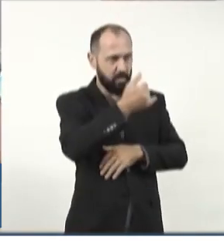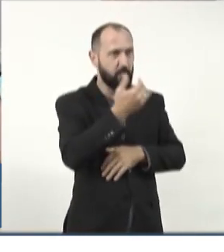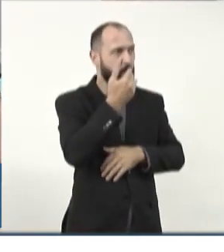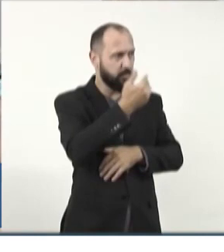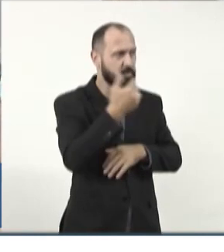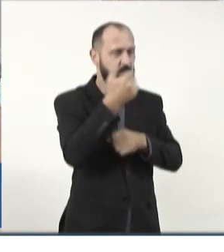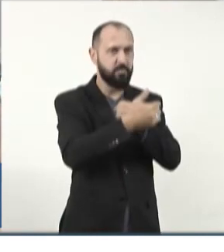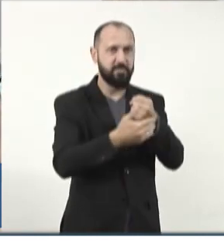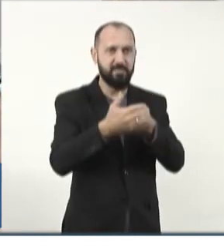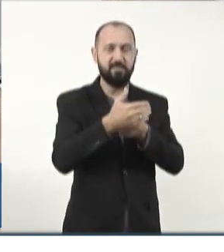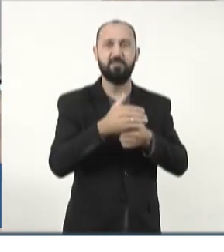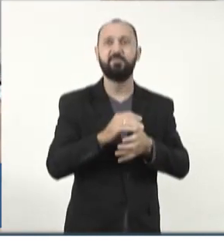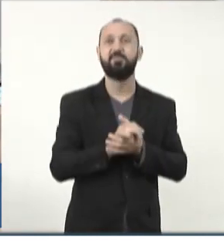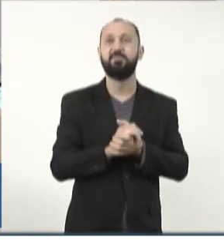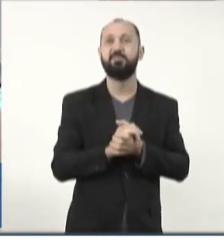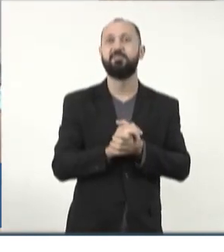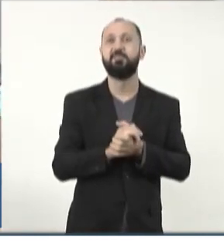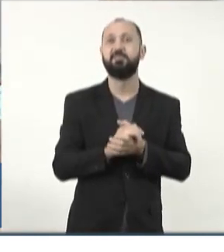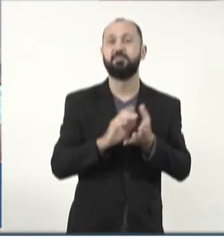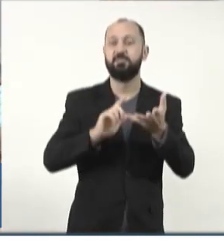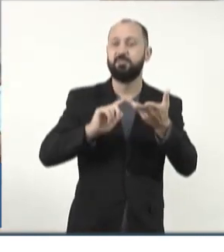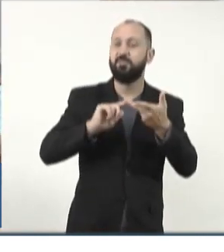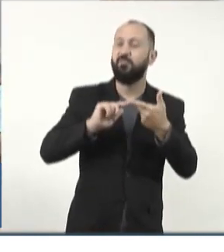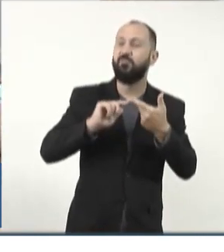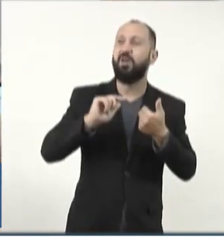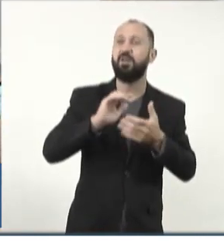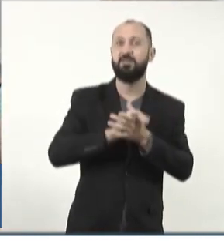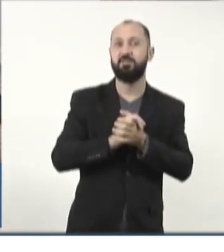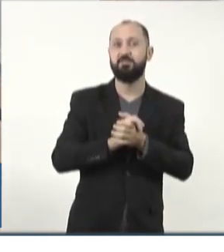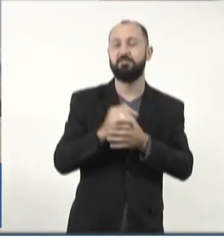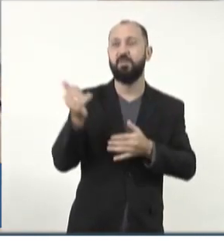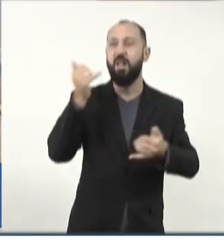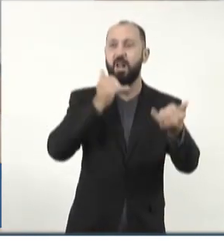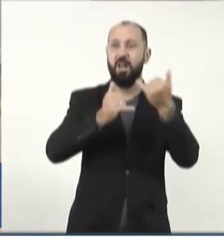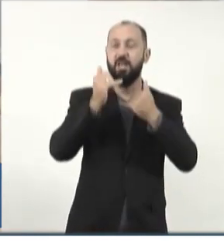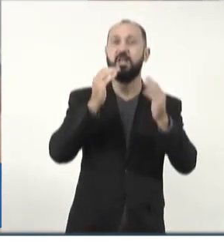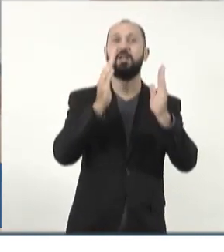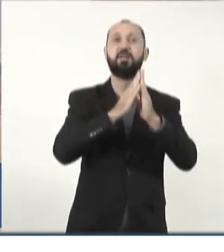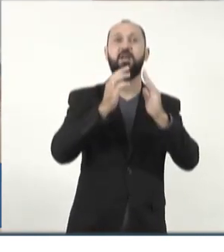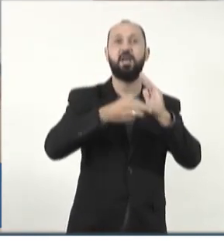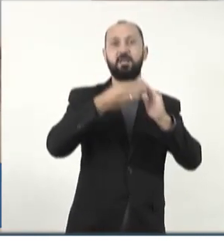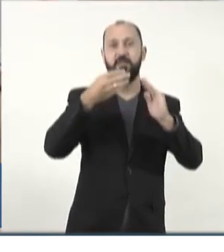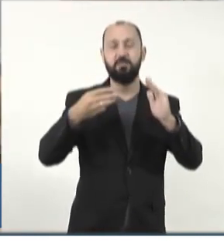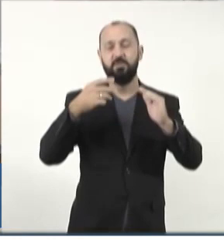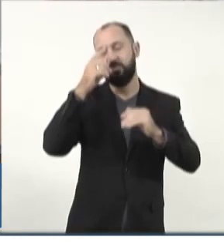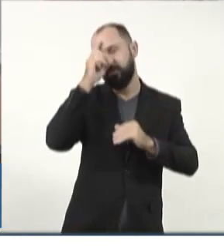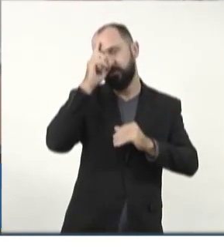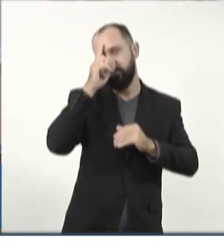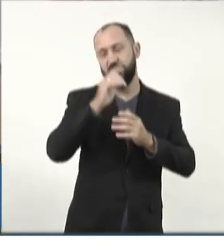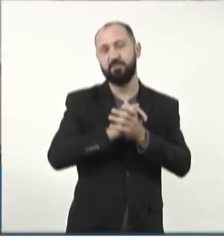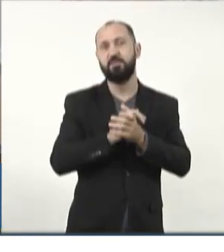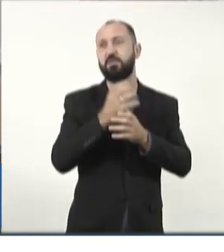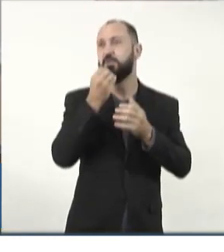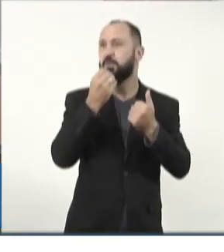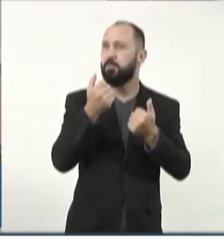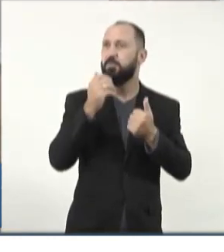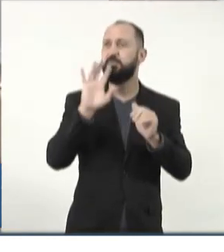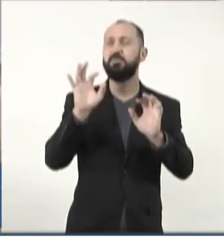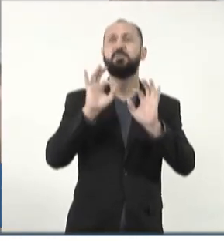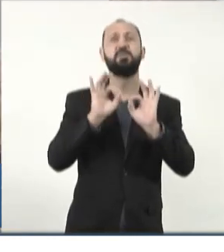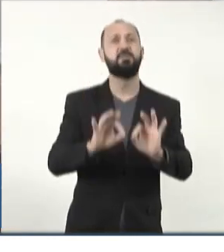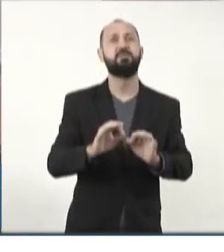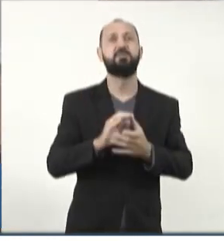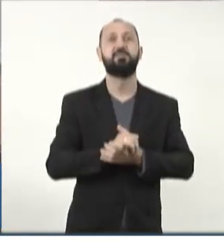pedir proteção? Eu falei: filho, várias ligam lá na casa da mulher todos os dias. Ele: que bom então, tá